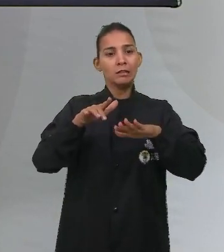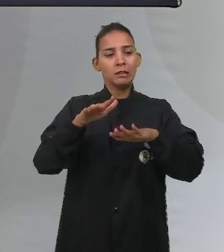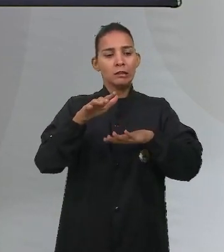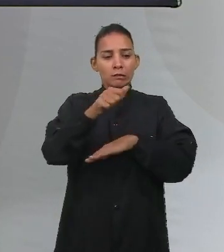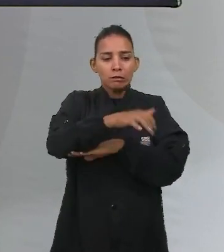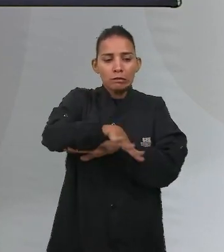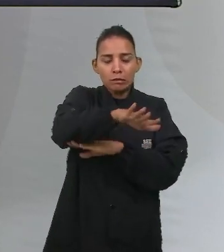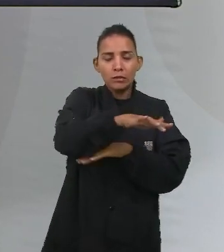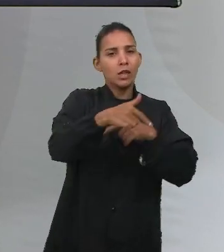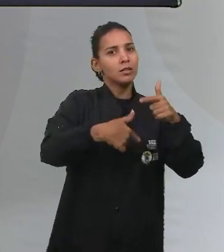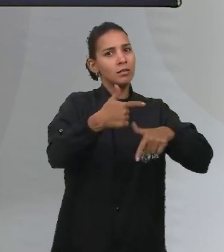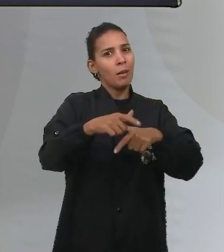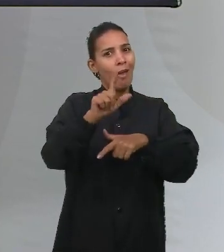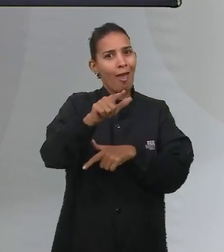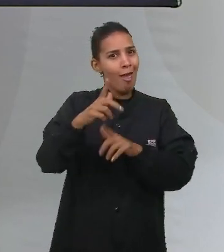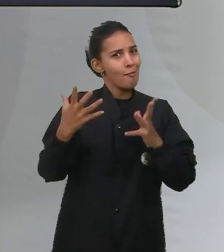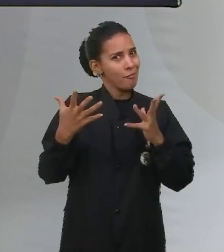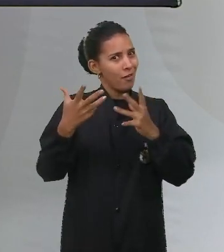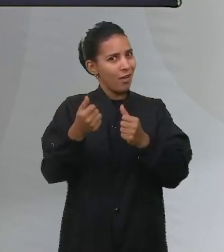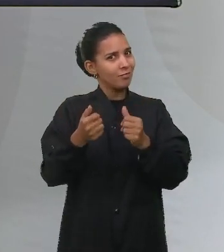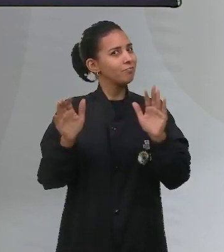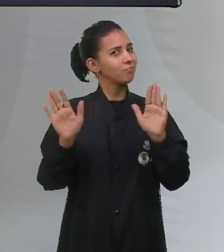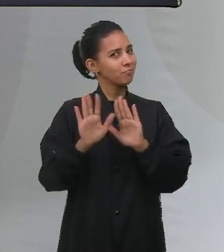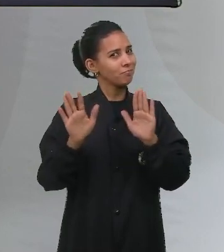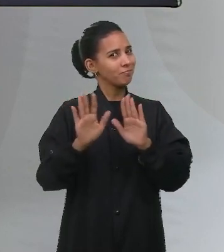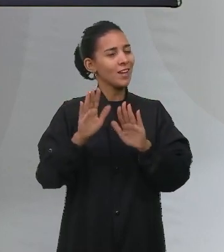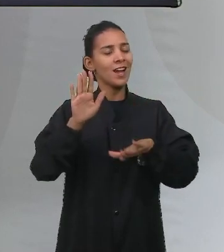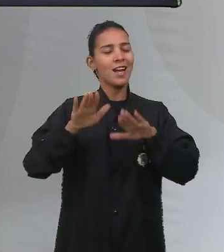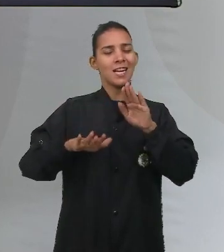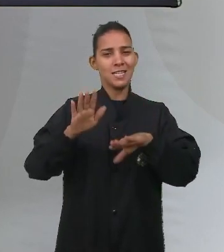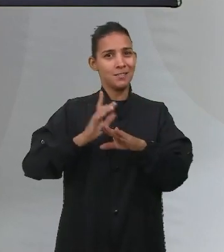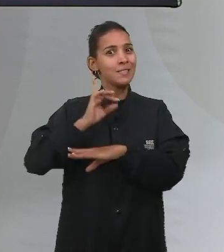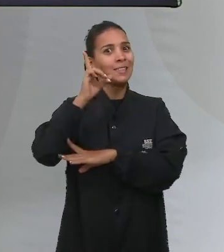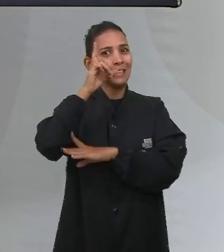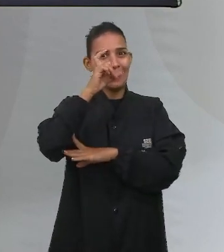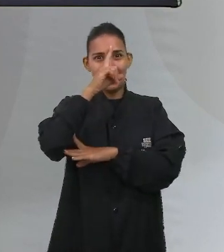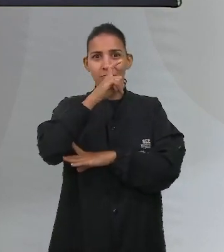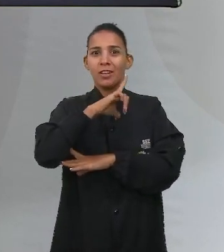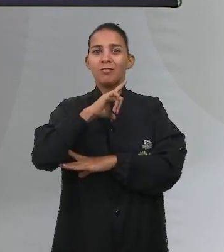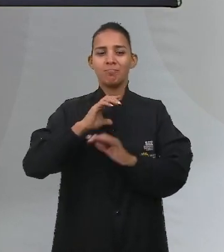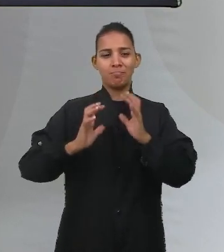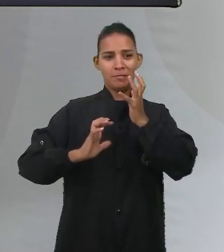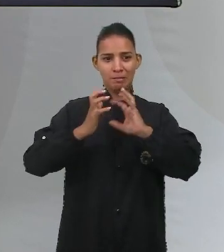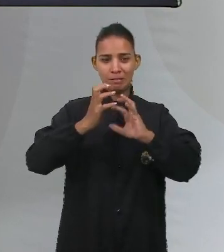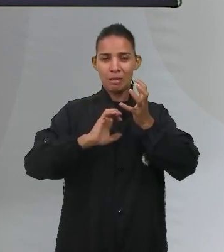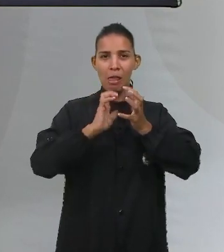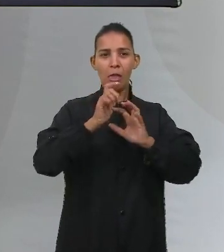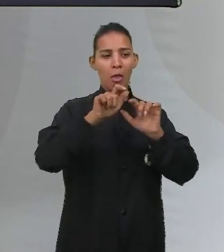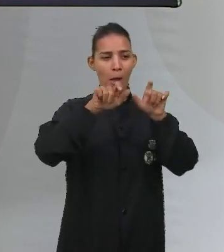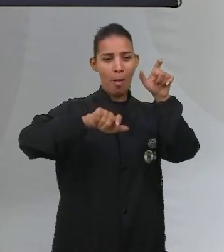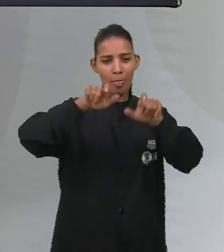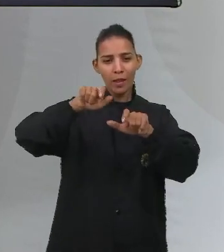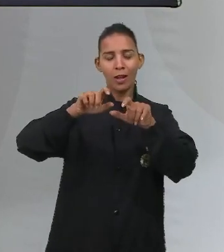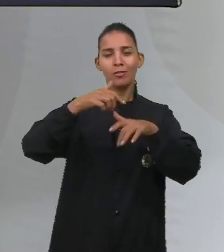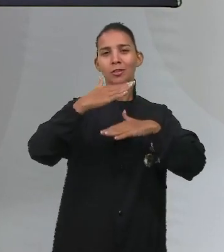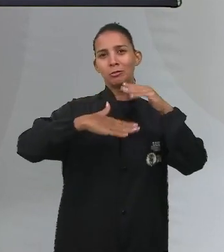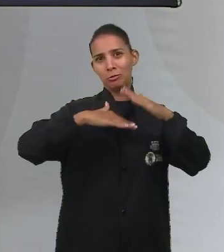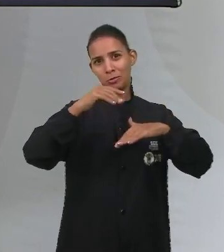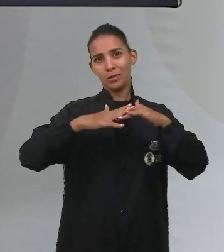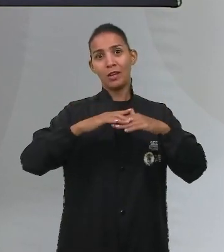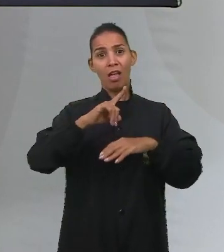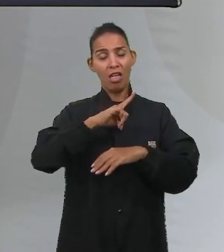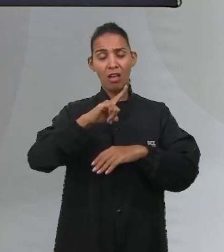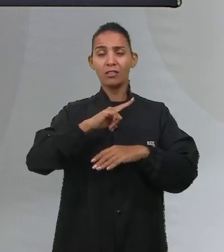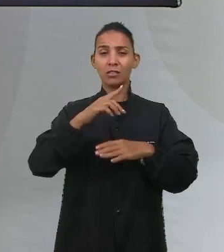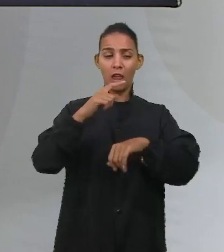flores, apesar da convivência amigável, mas muitas das vezes o profissional ele também tem que lidar com momentos